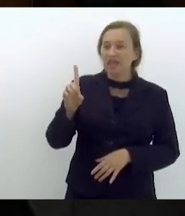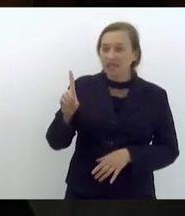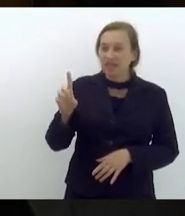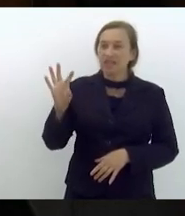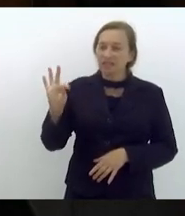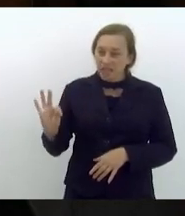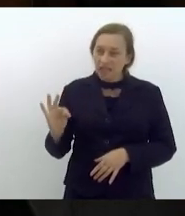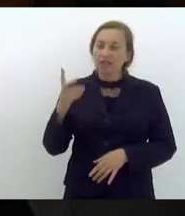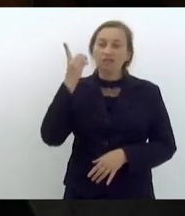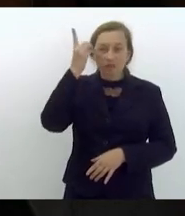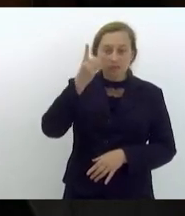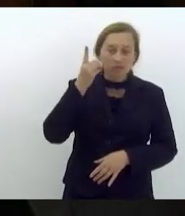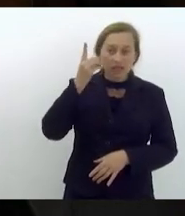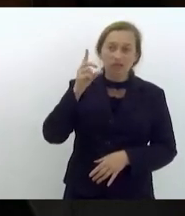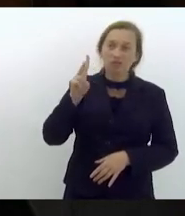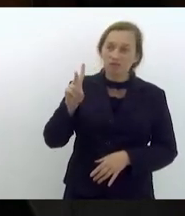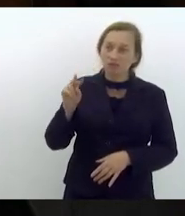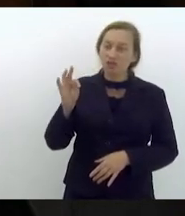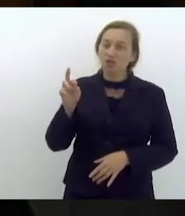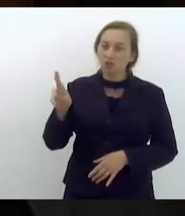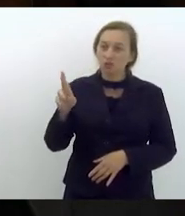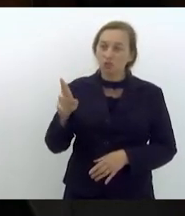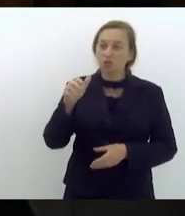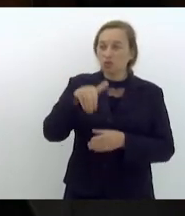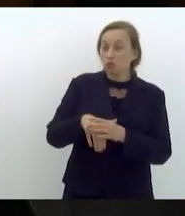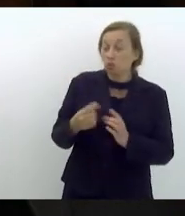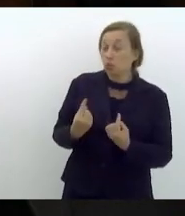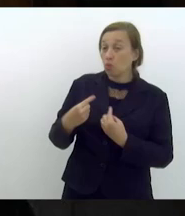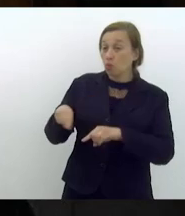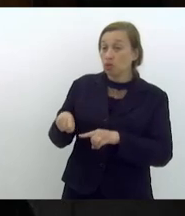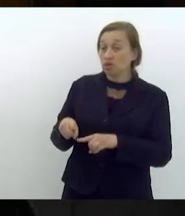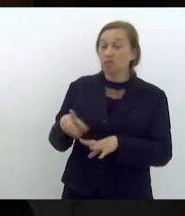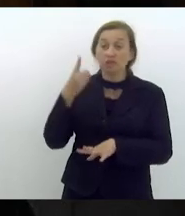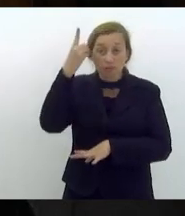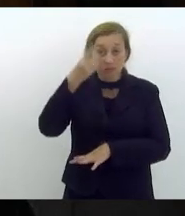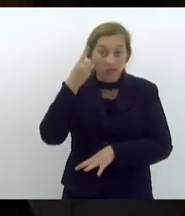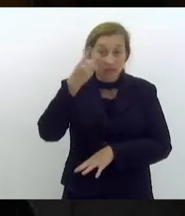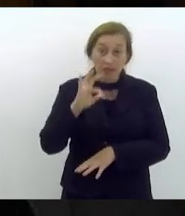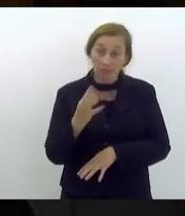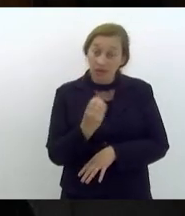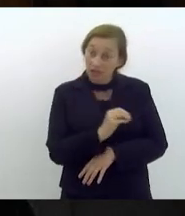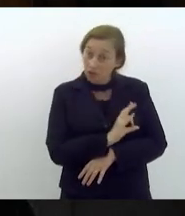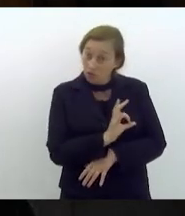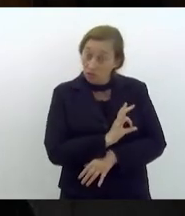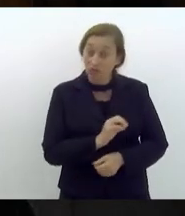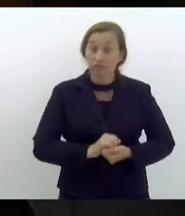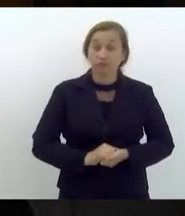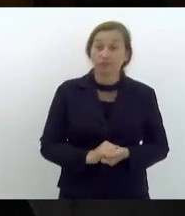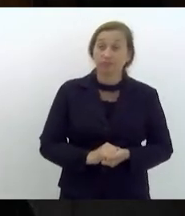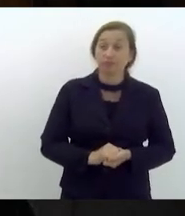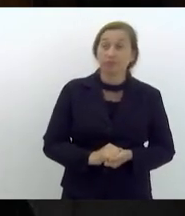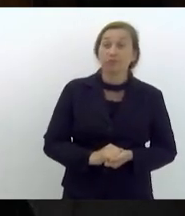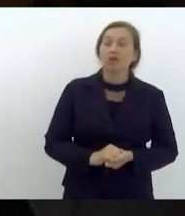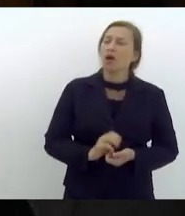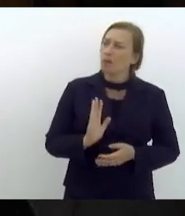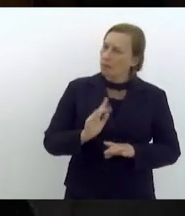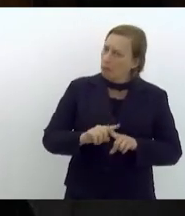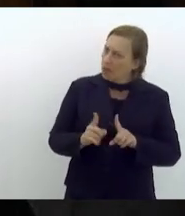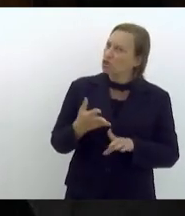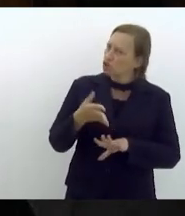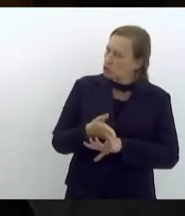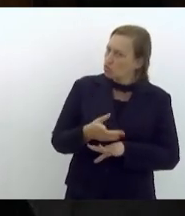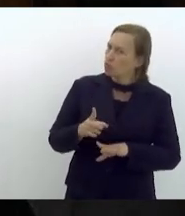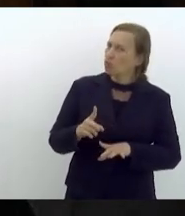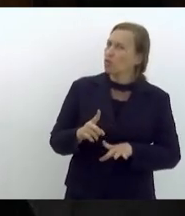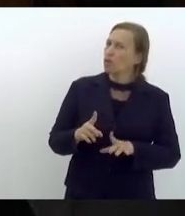contra o voto da deputada Marta Rocha mas chegou a votar